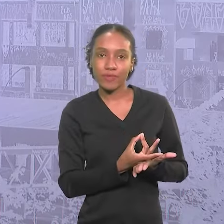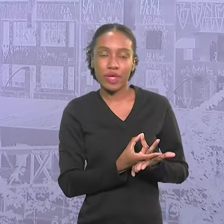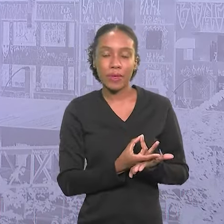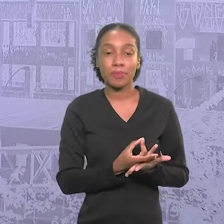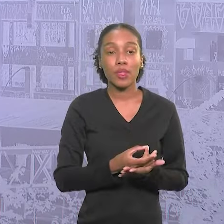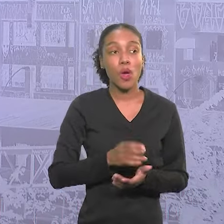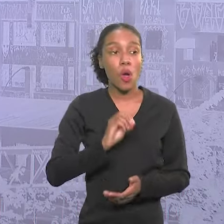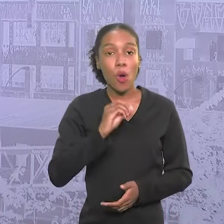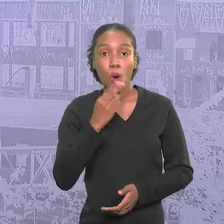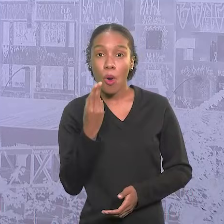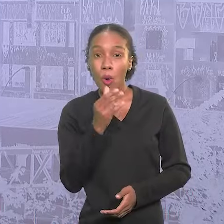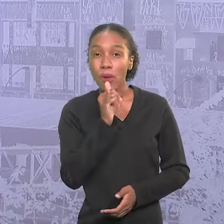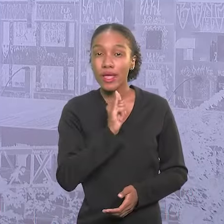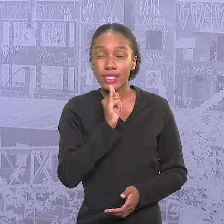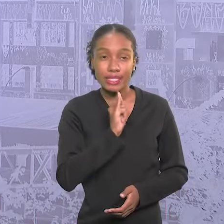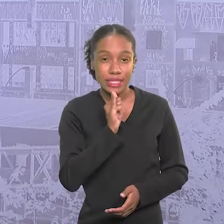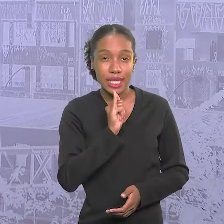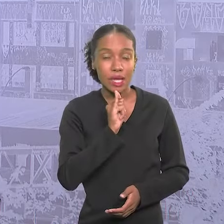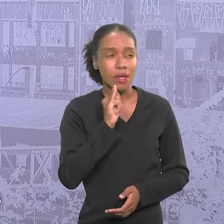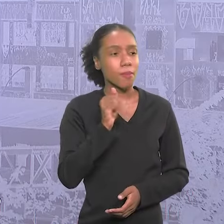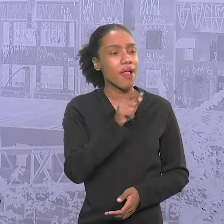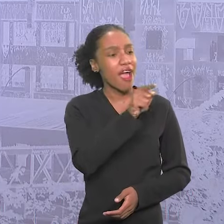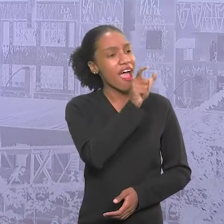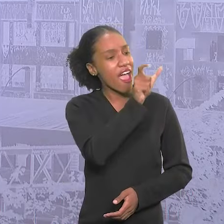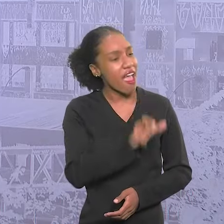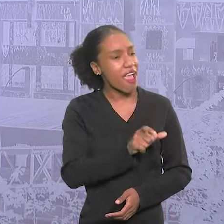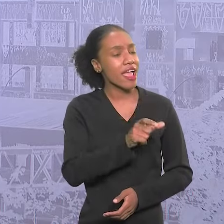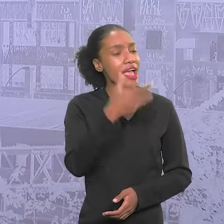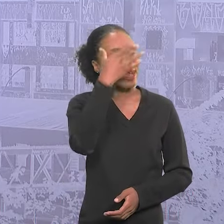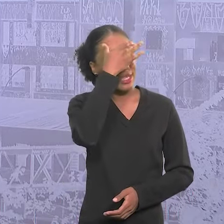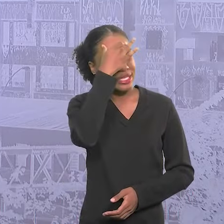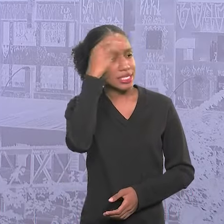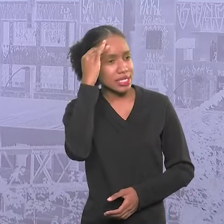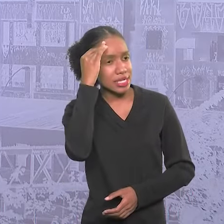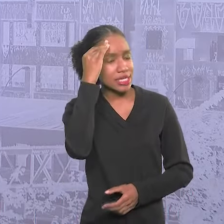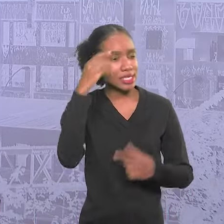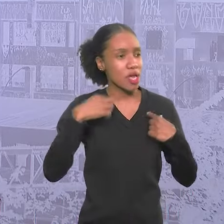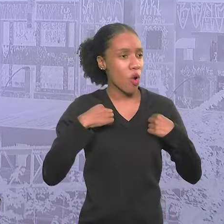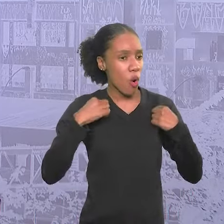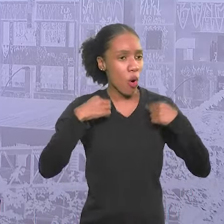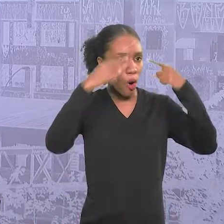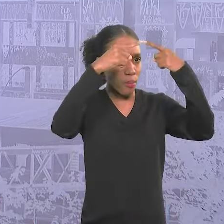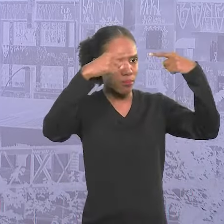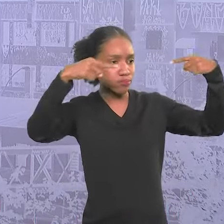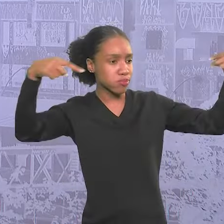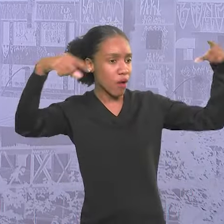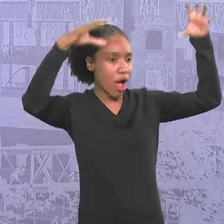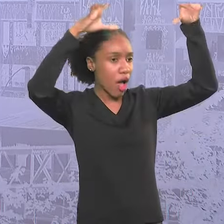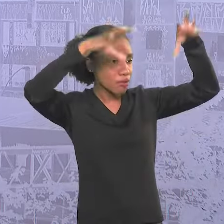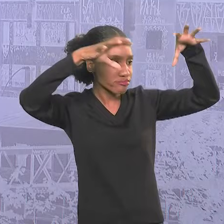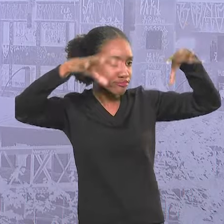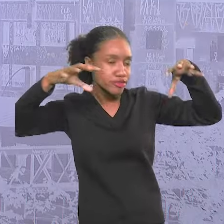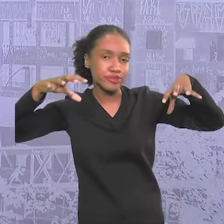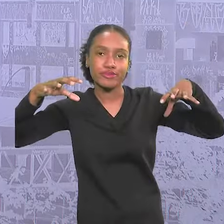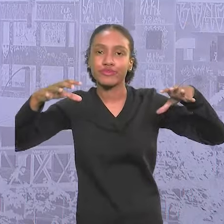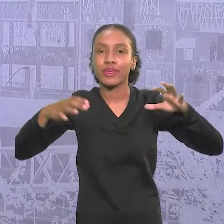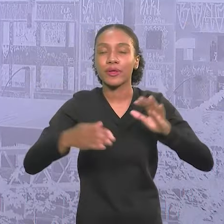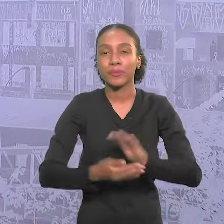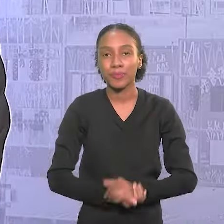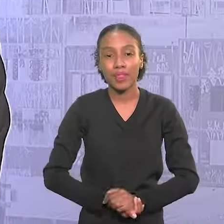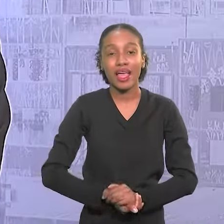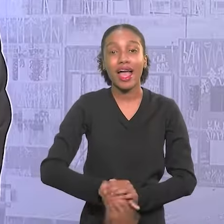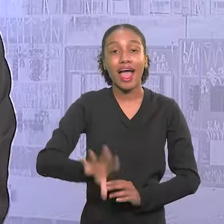deixou a roupa no varal Choveu e a roupa molhou e a culpa é sempre do